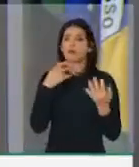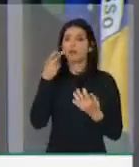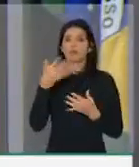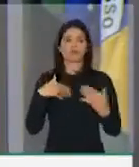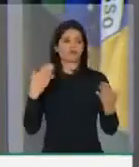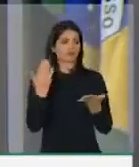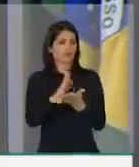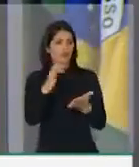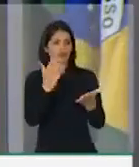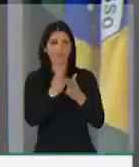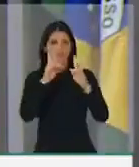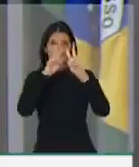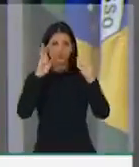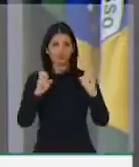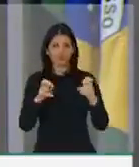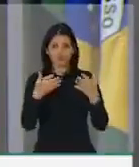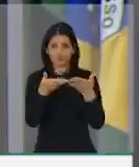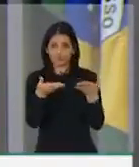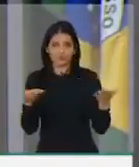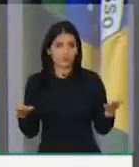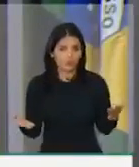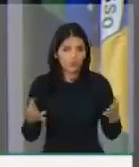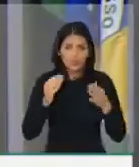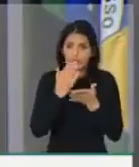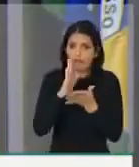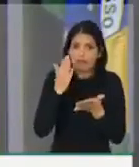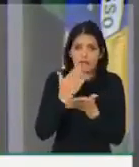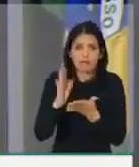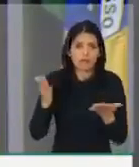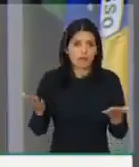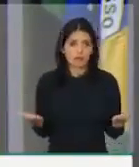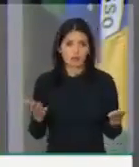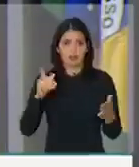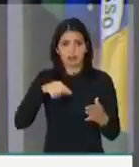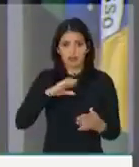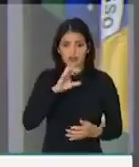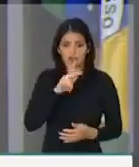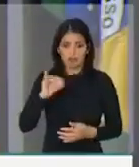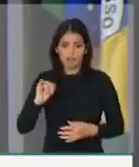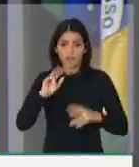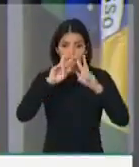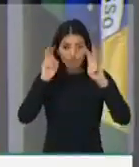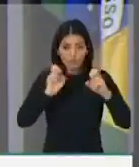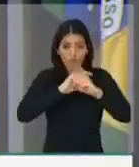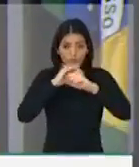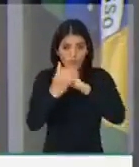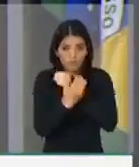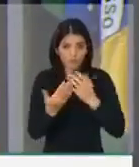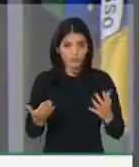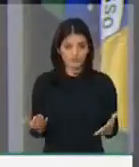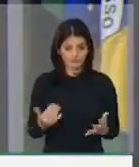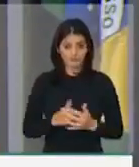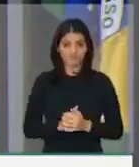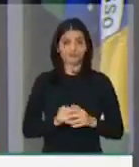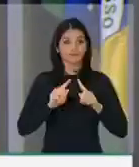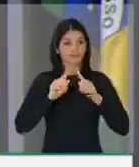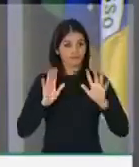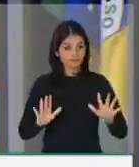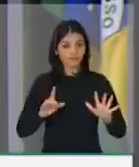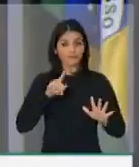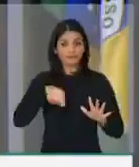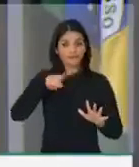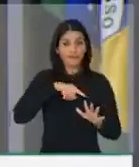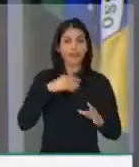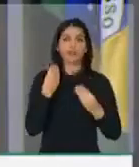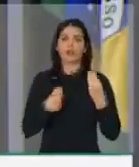aquilo não guardava pertinência com o tema da CPI que é sobre pandemia é mas esses do